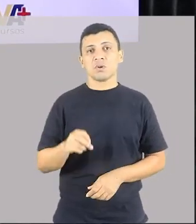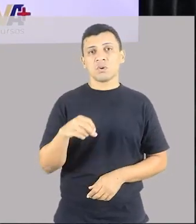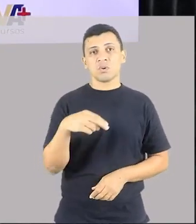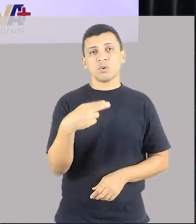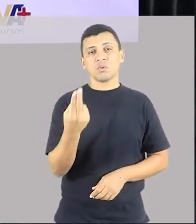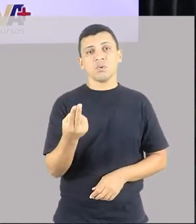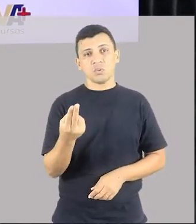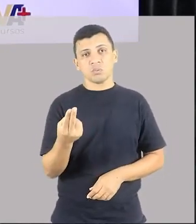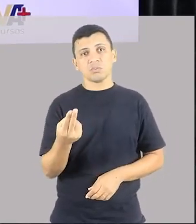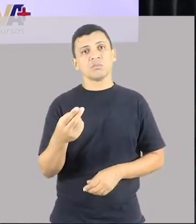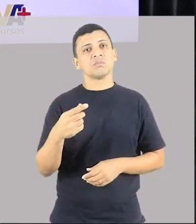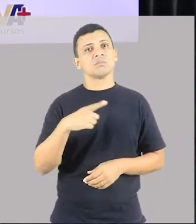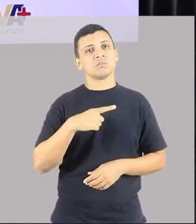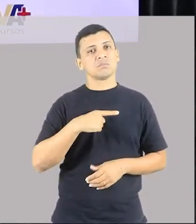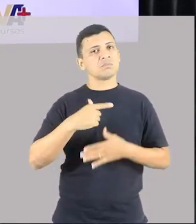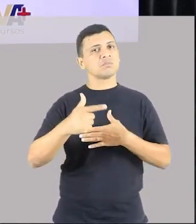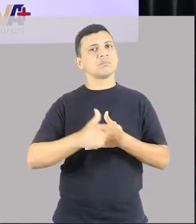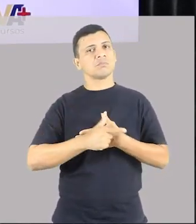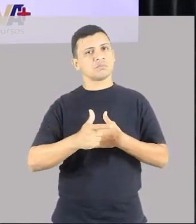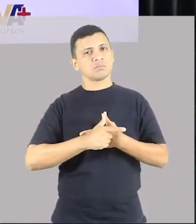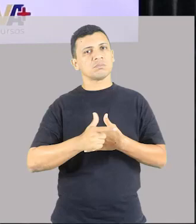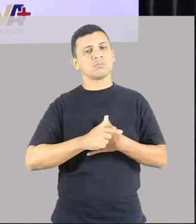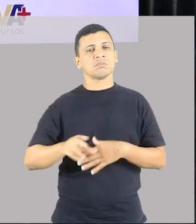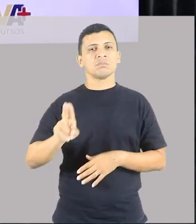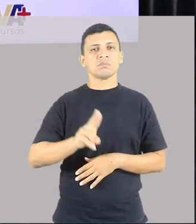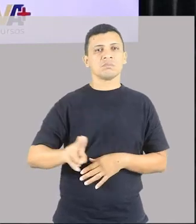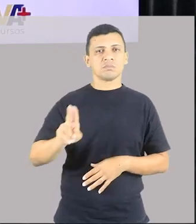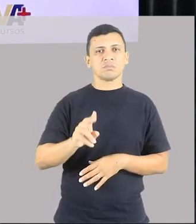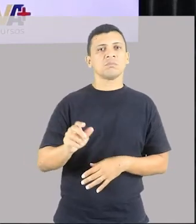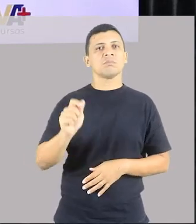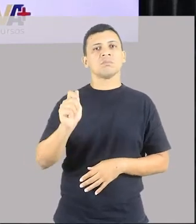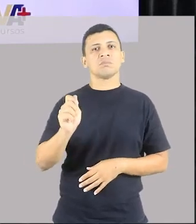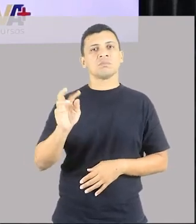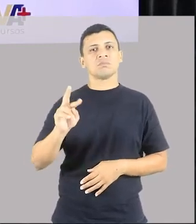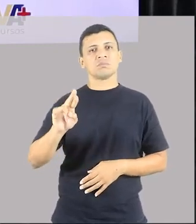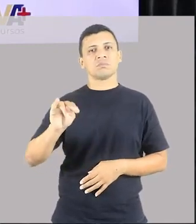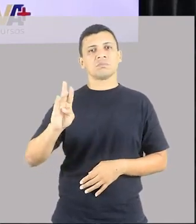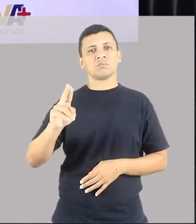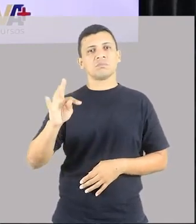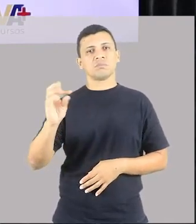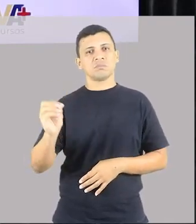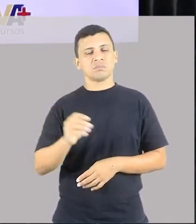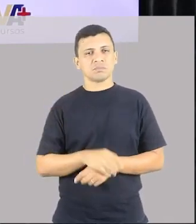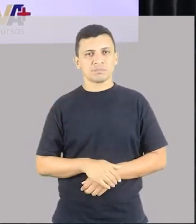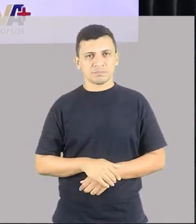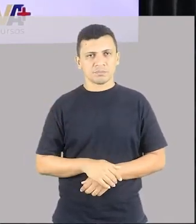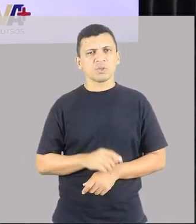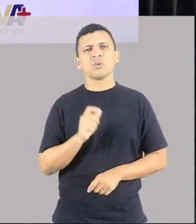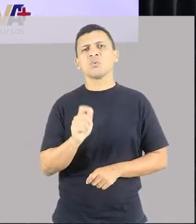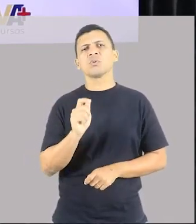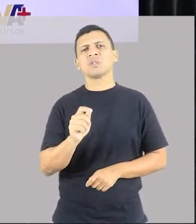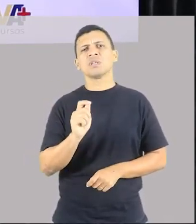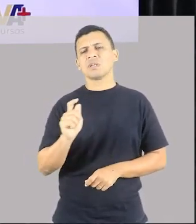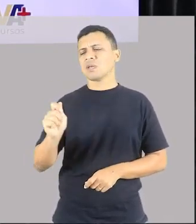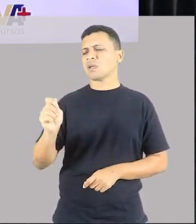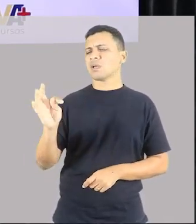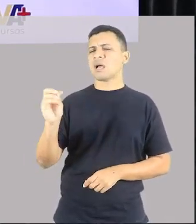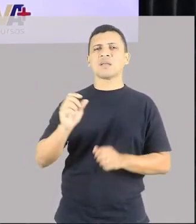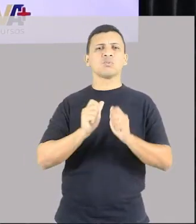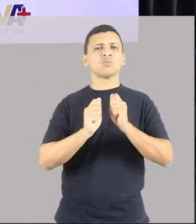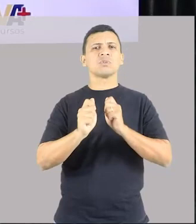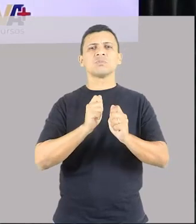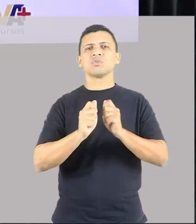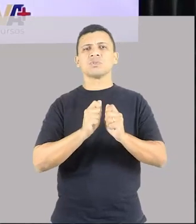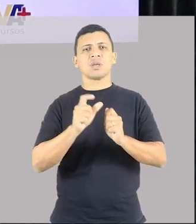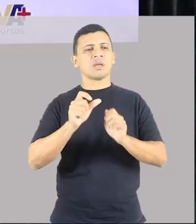seus atributos, que é o termo mais utilizado. A gente aprendeu um pouquinho que o ato administrativo é a